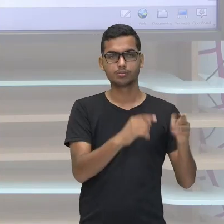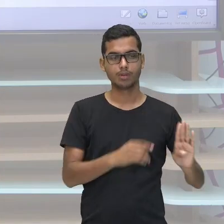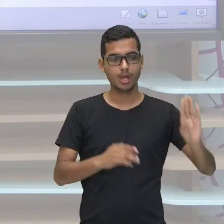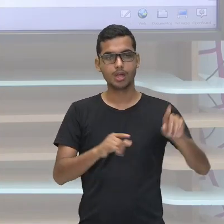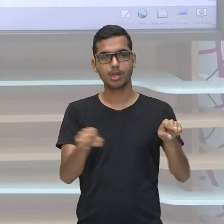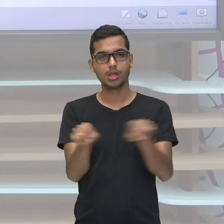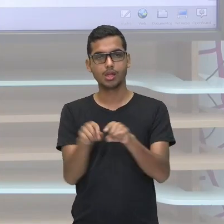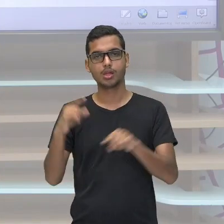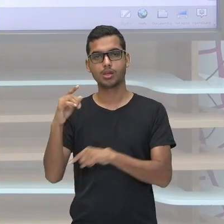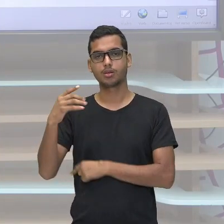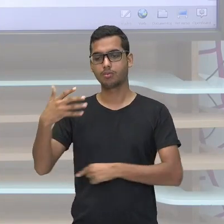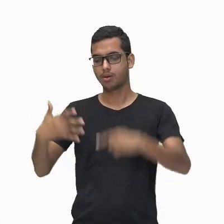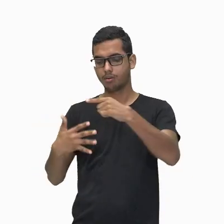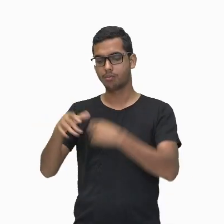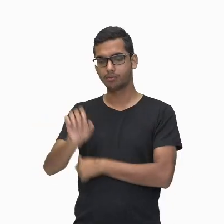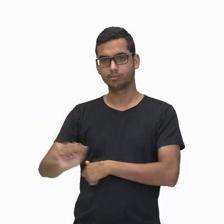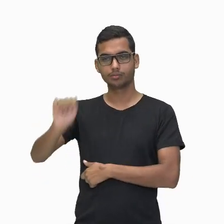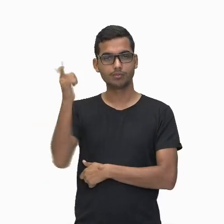de outra forma.